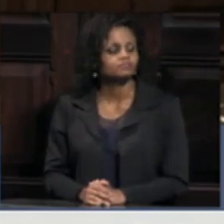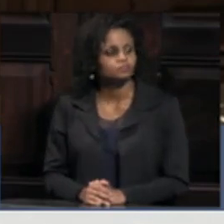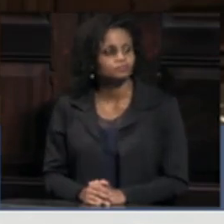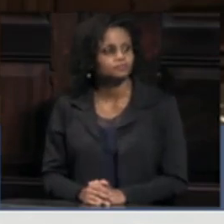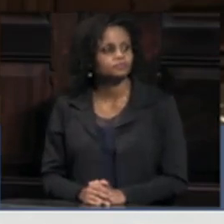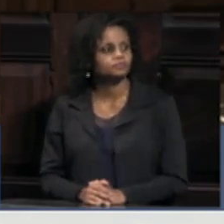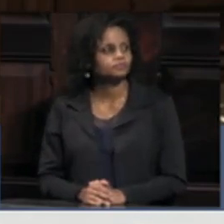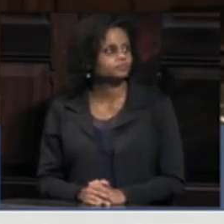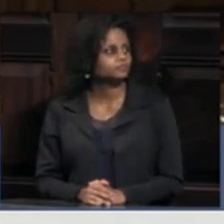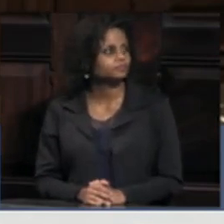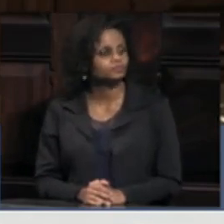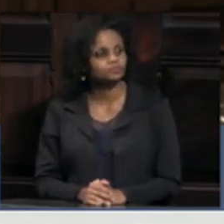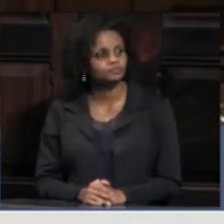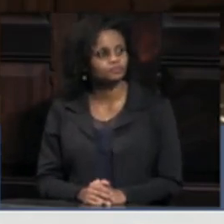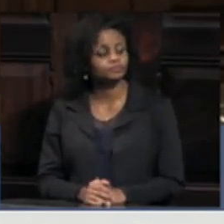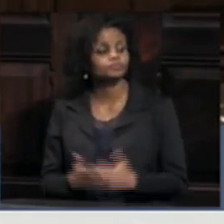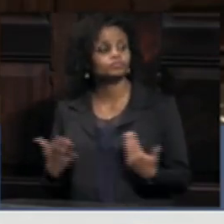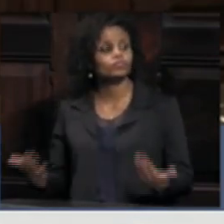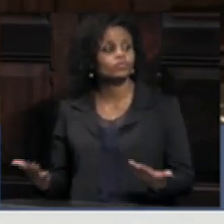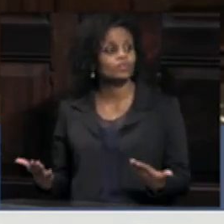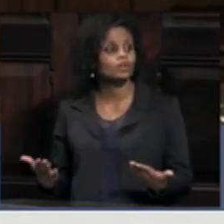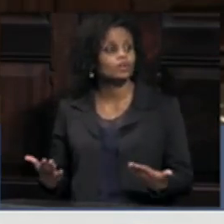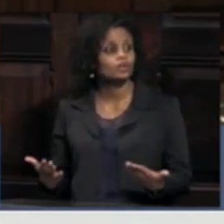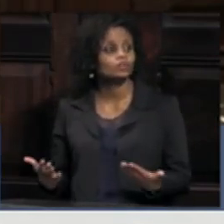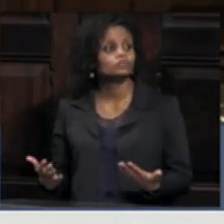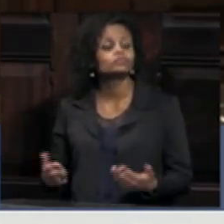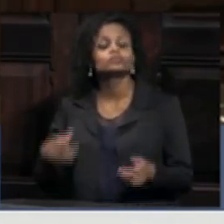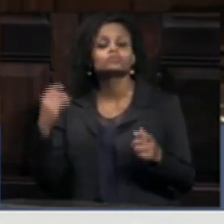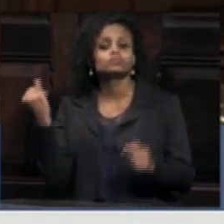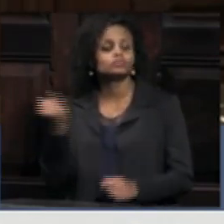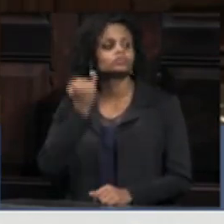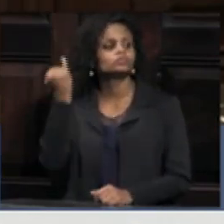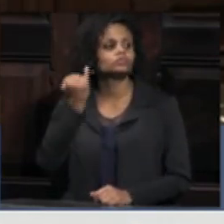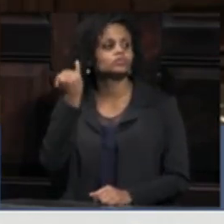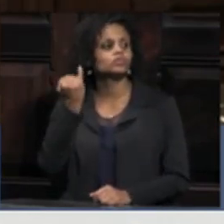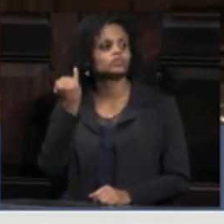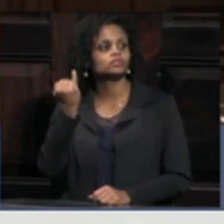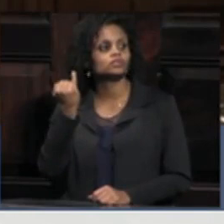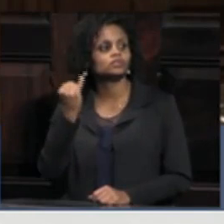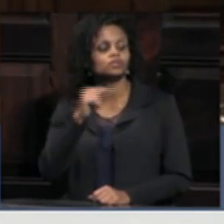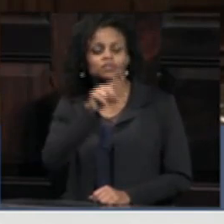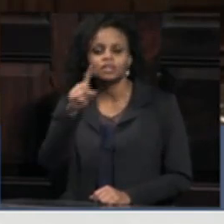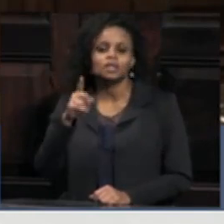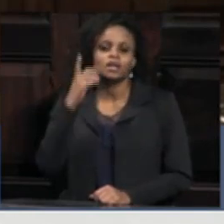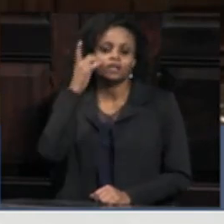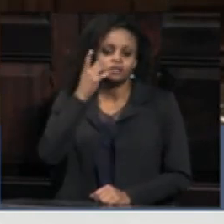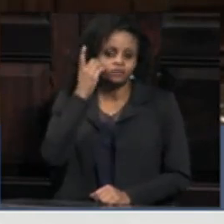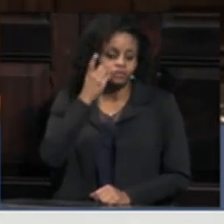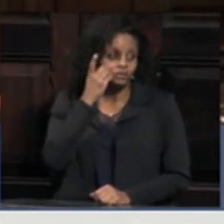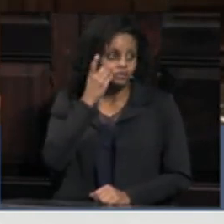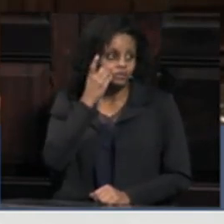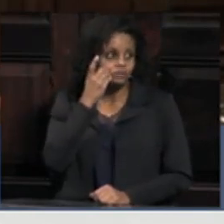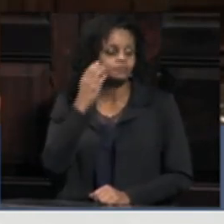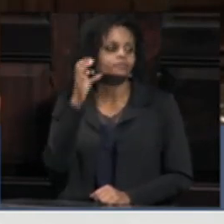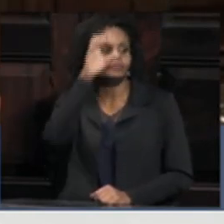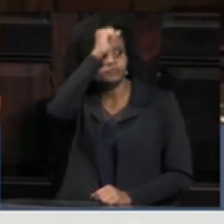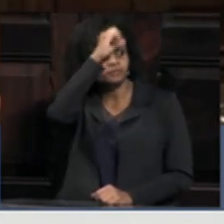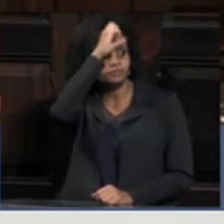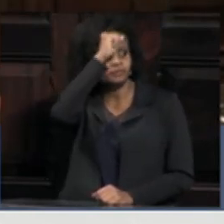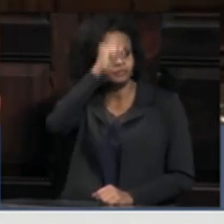suas cidades. Então, é preciso, senhoras e senhores deputados,